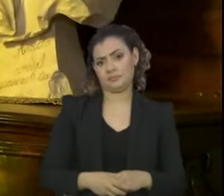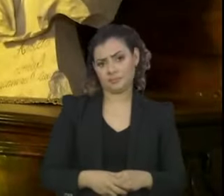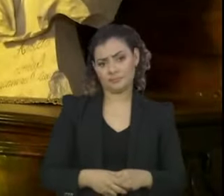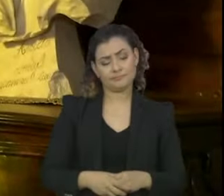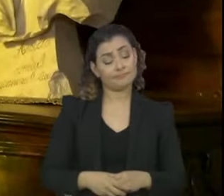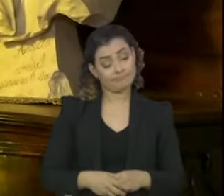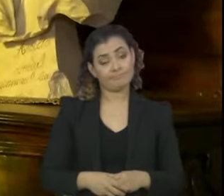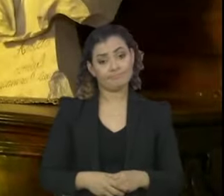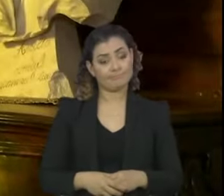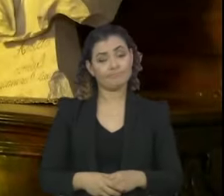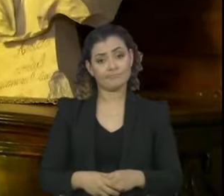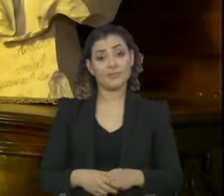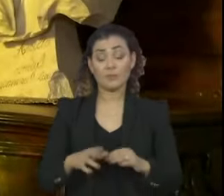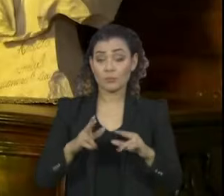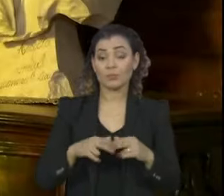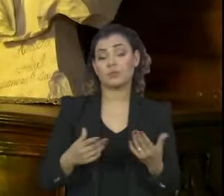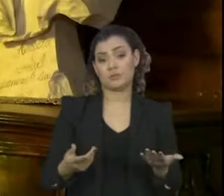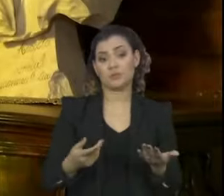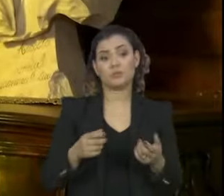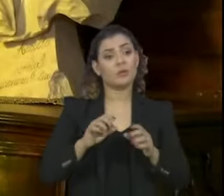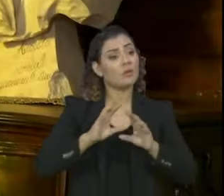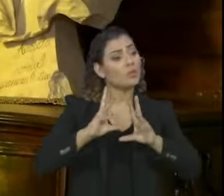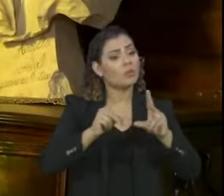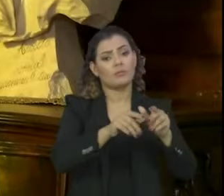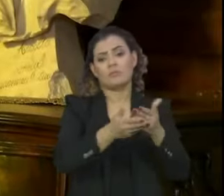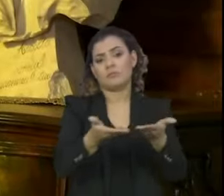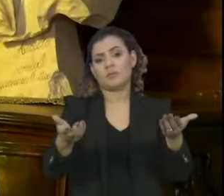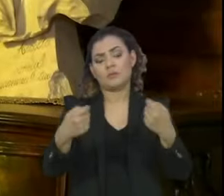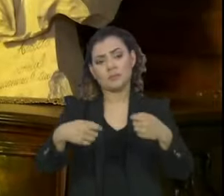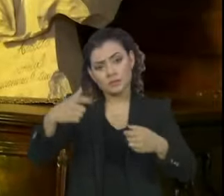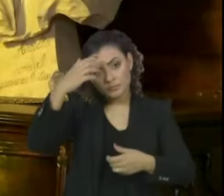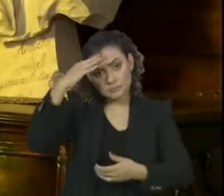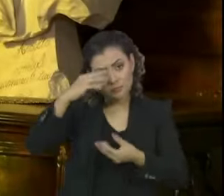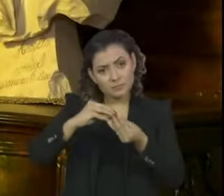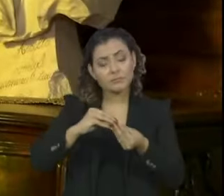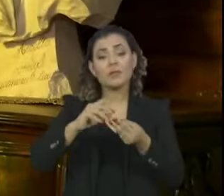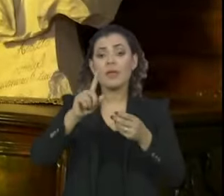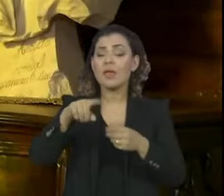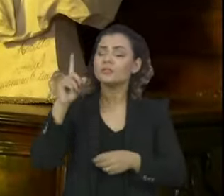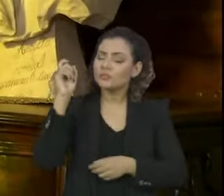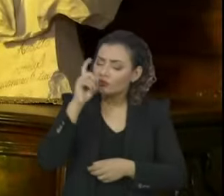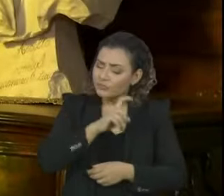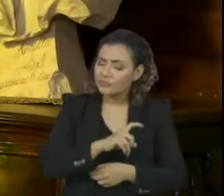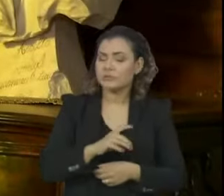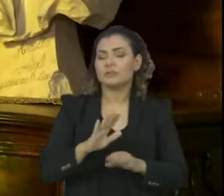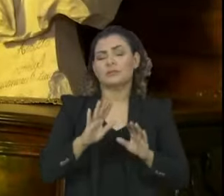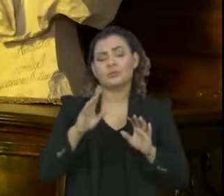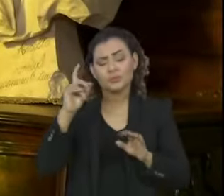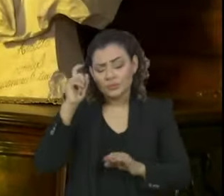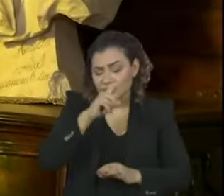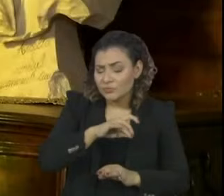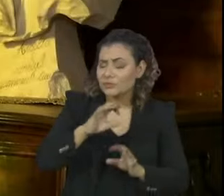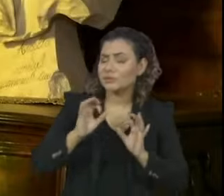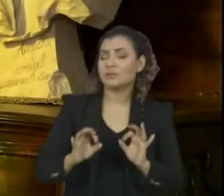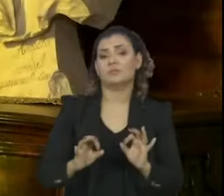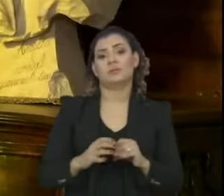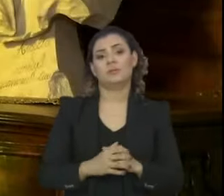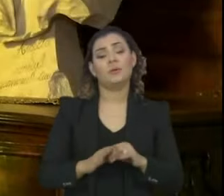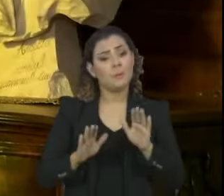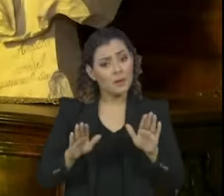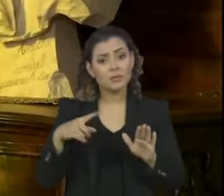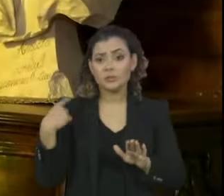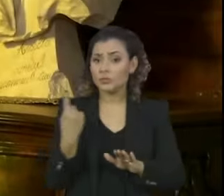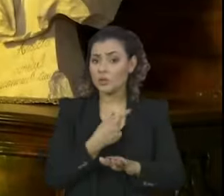isso não é uma conexão generalizada e por outro lado é é até difícil que isso aconteça maciçamente